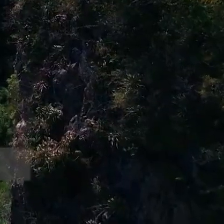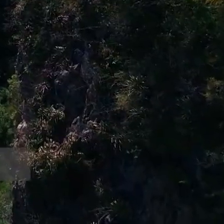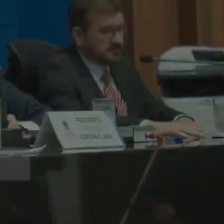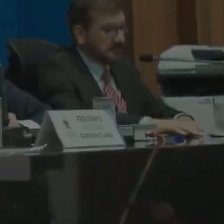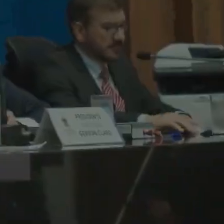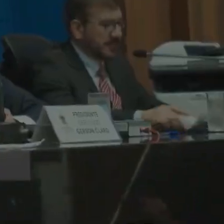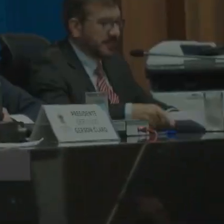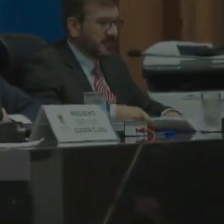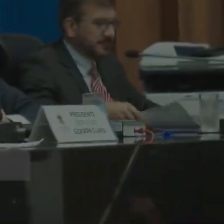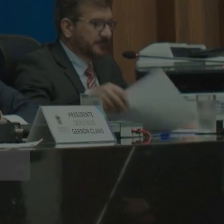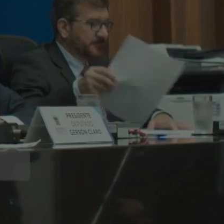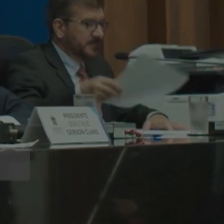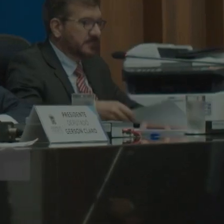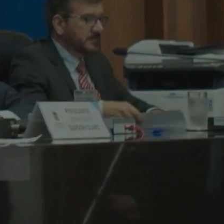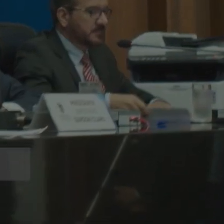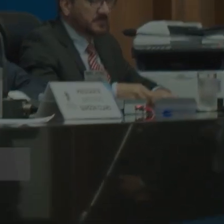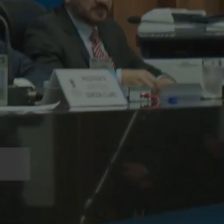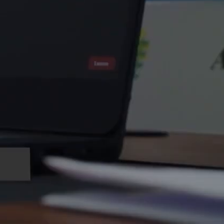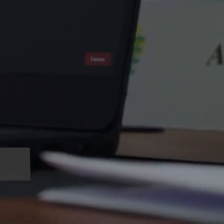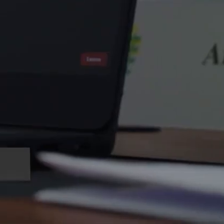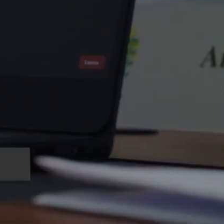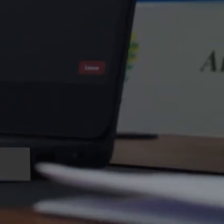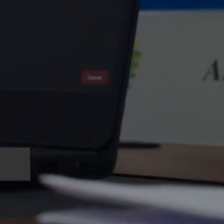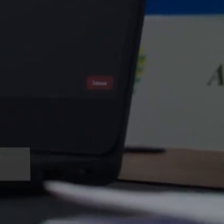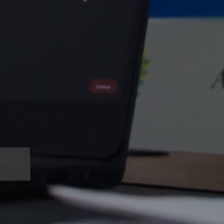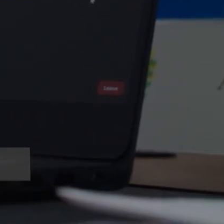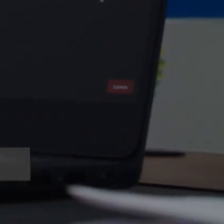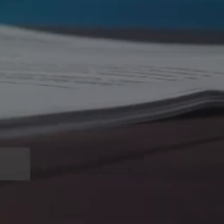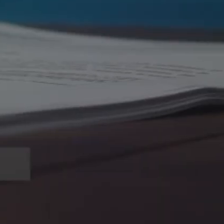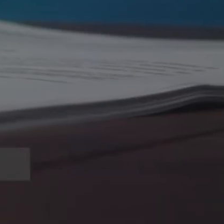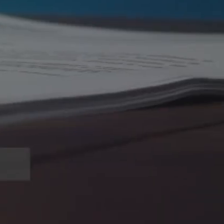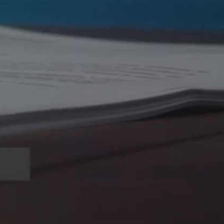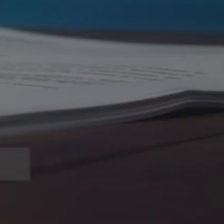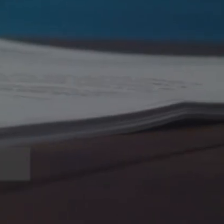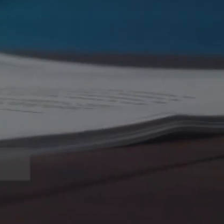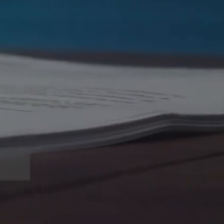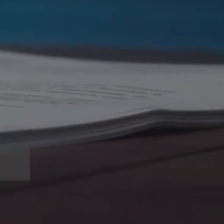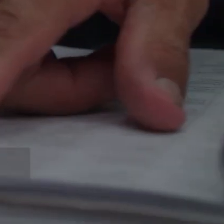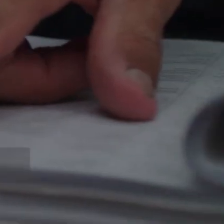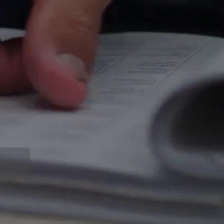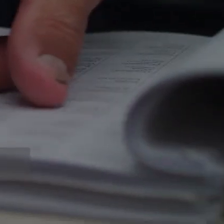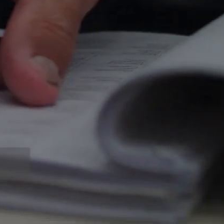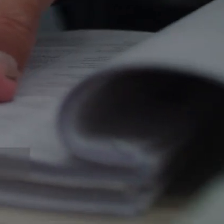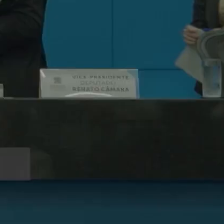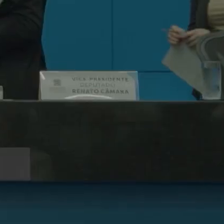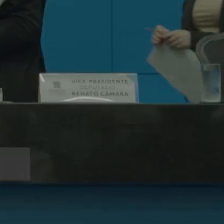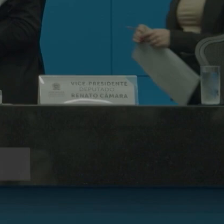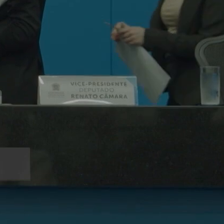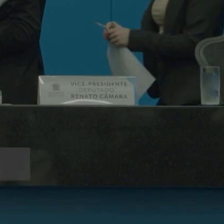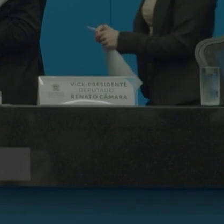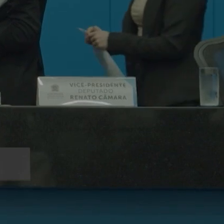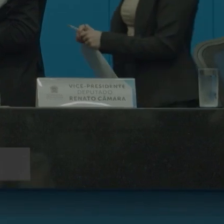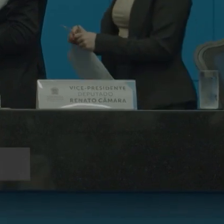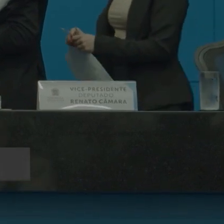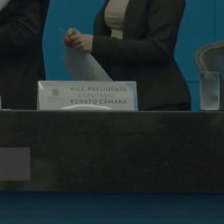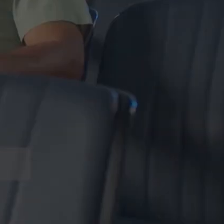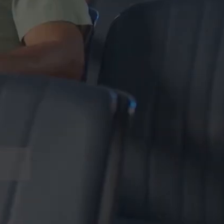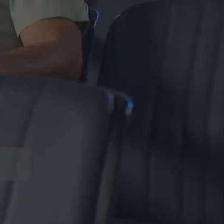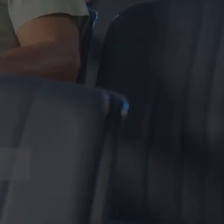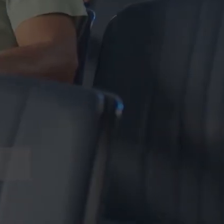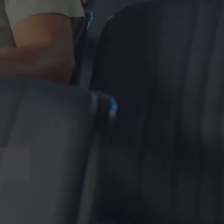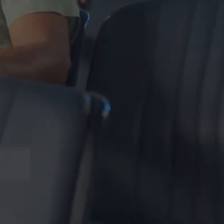bioma. Esse é o papel dos deputados: elaborar projetos, aprovar leis, fiscalizar e cobrar